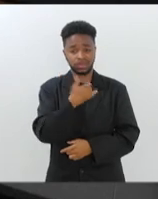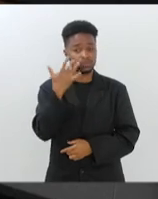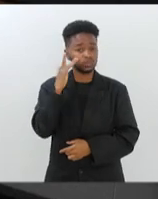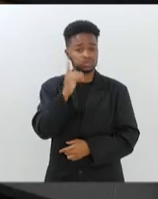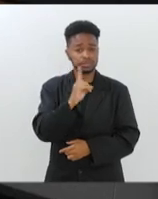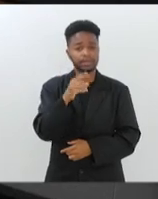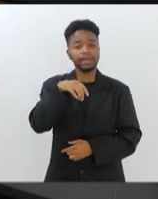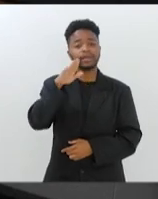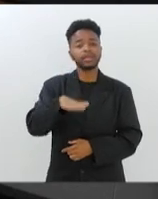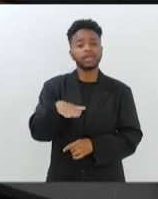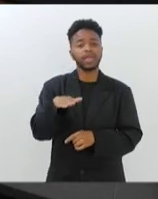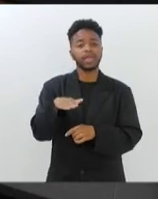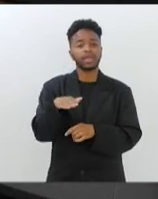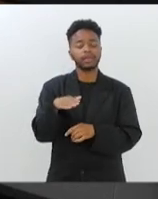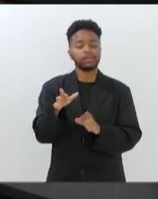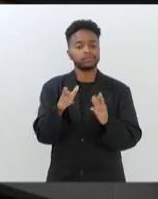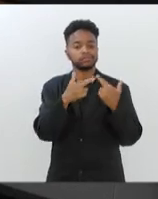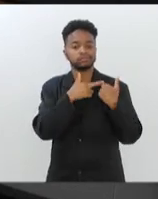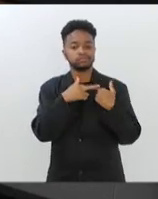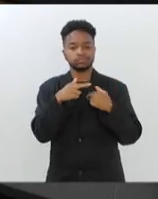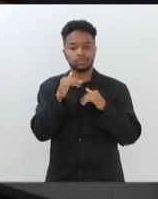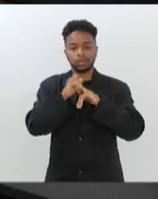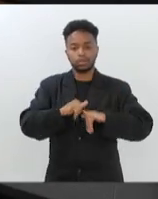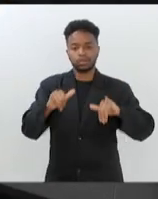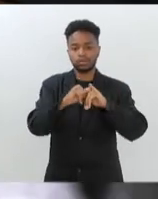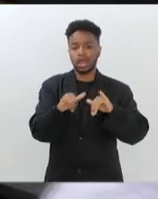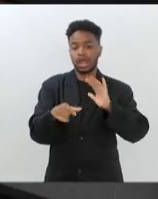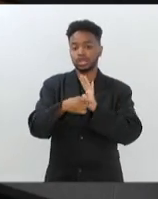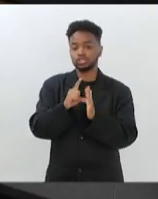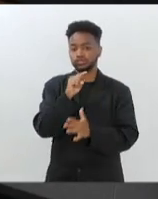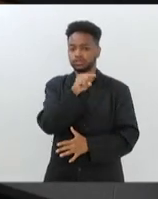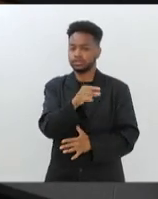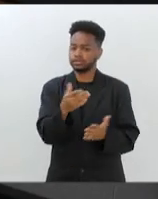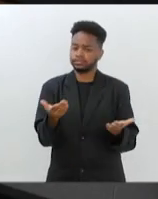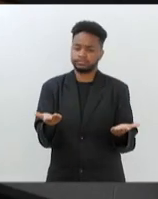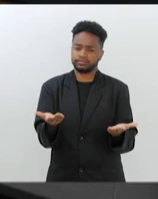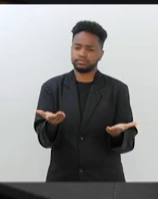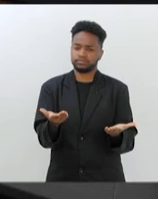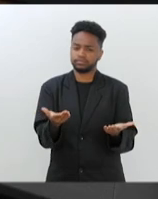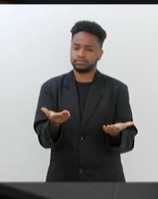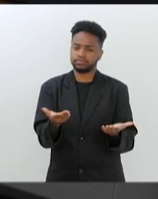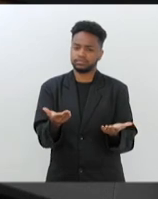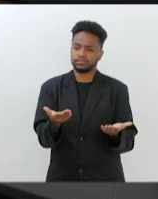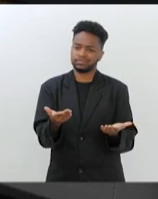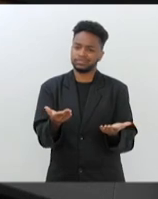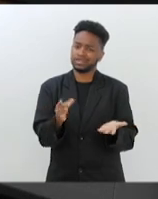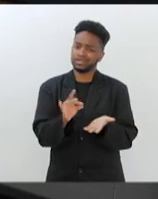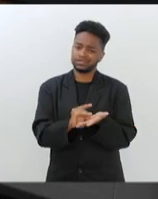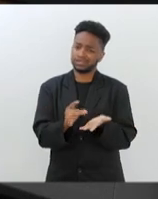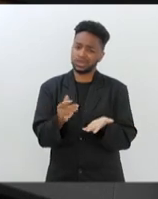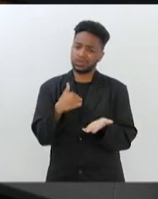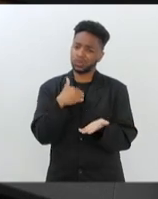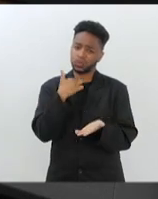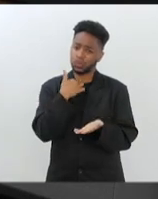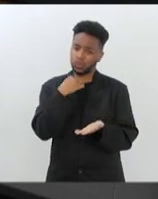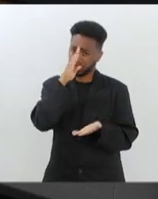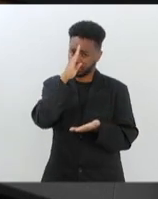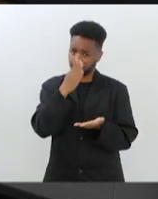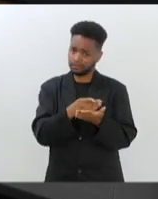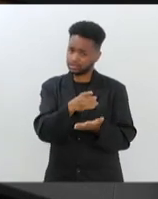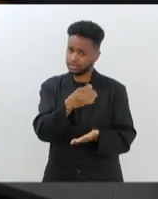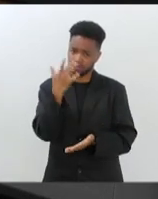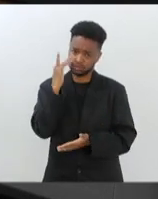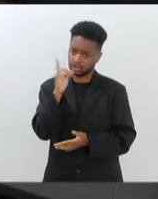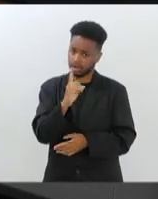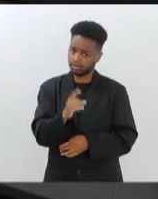cuidava da publicidade do Governo do Estado antes vossa senia assumir essa tarefa assim numa boa eu não posso não posso crer que V exelência não tem essa